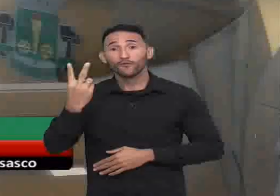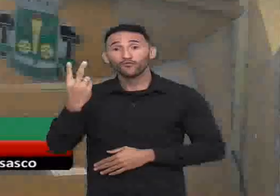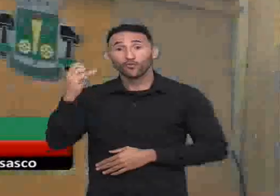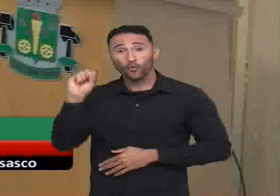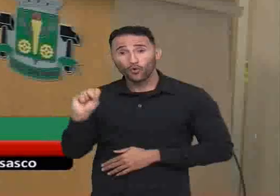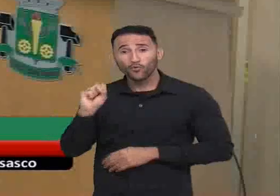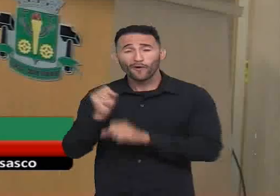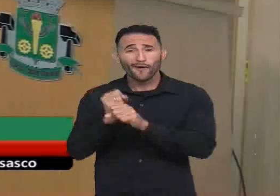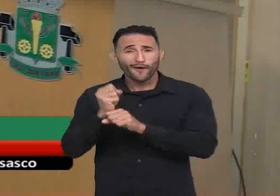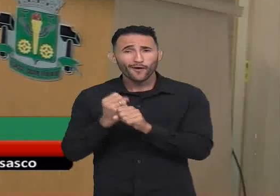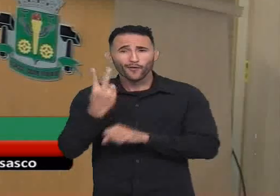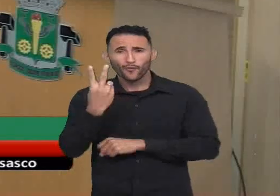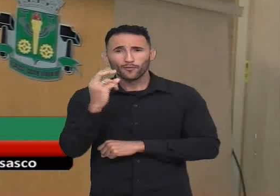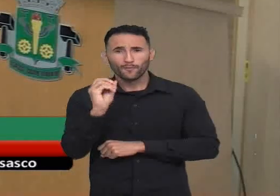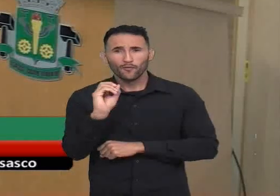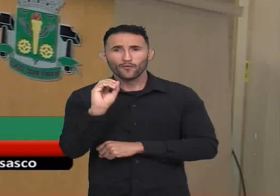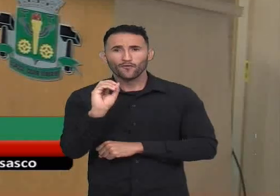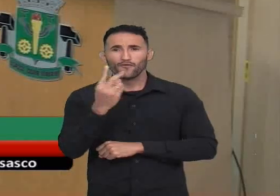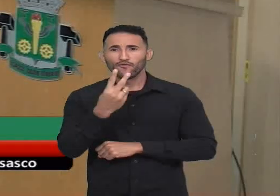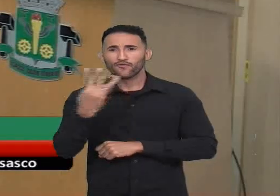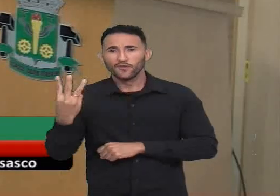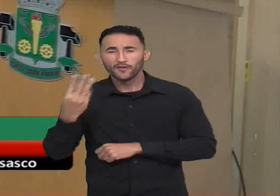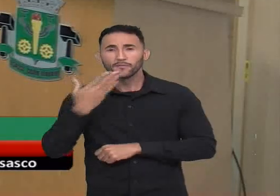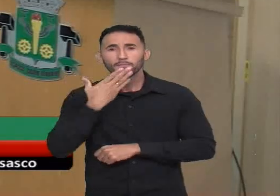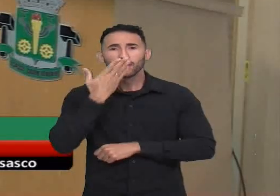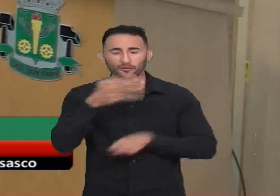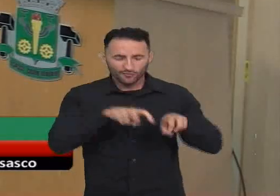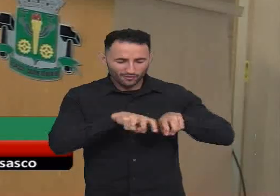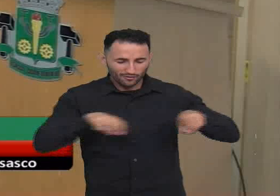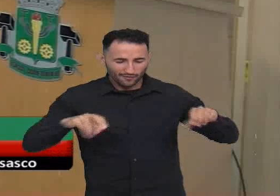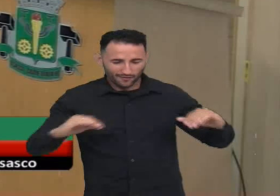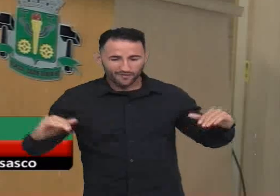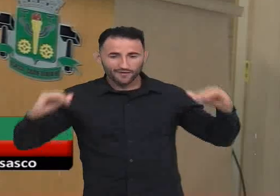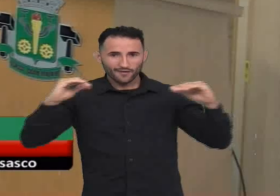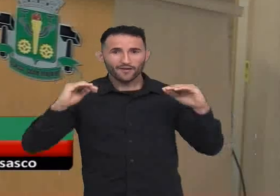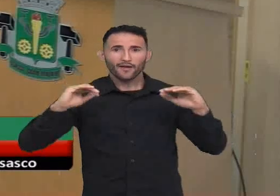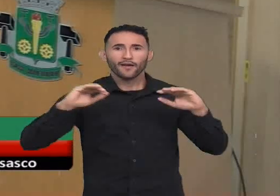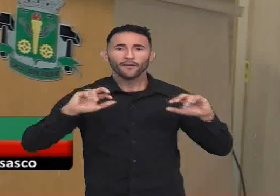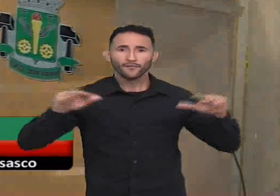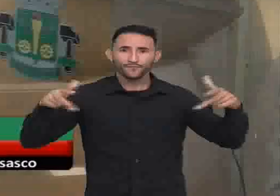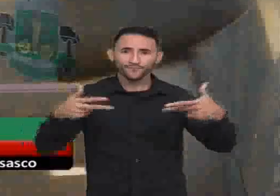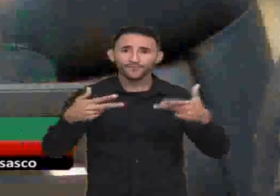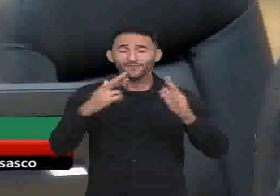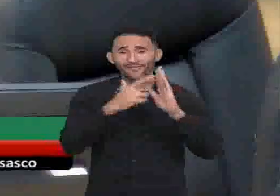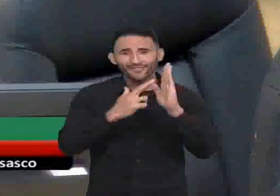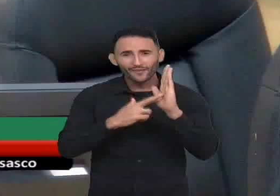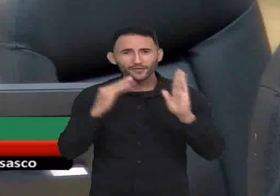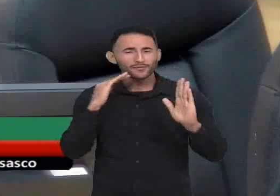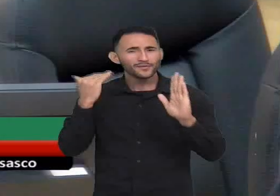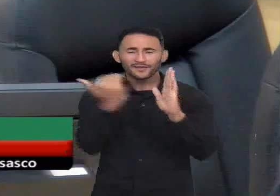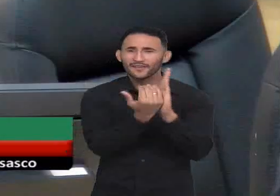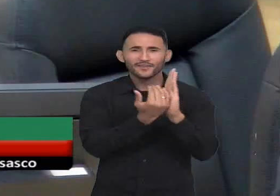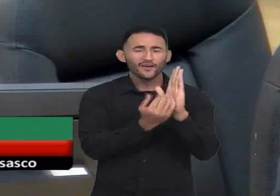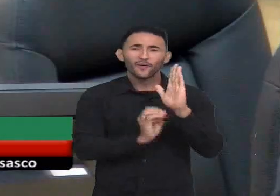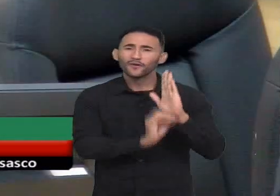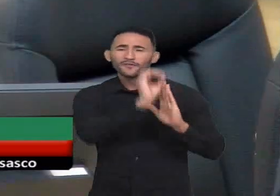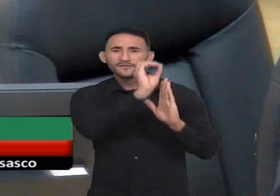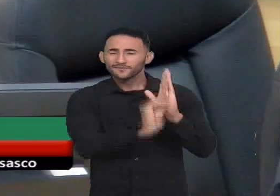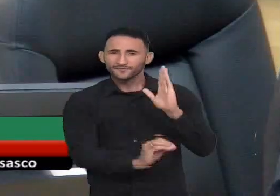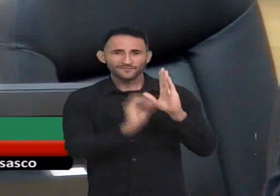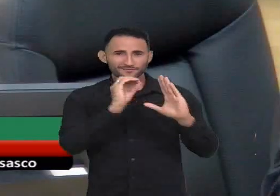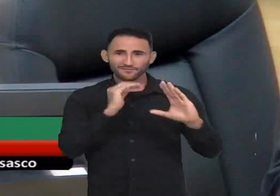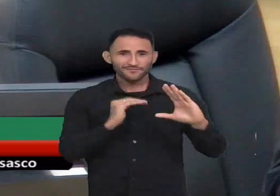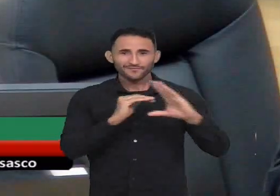de 2023. Indica-se à mesa, observadas as formalidades regimentais, que seja enviado ofício ao